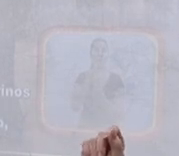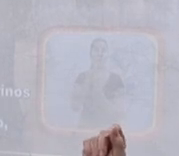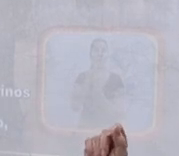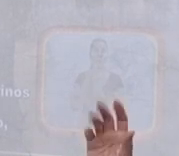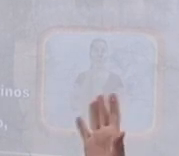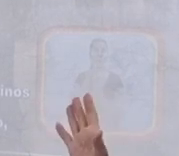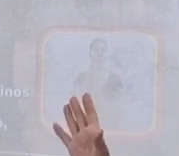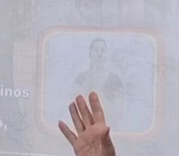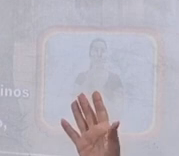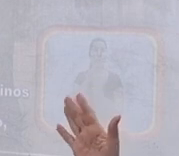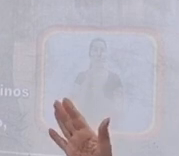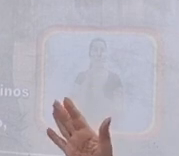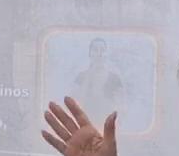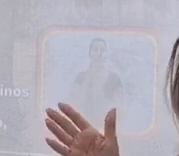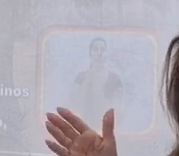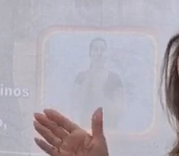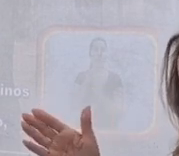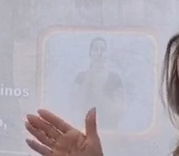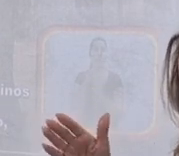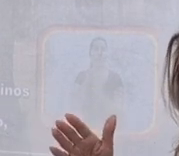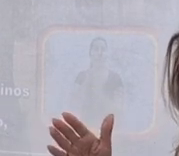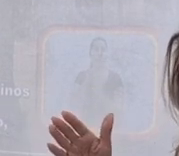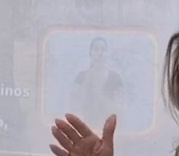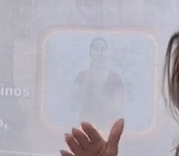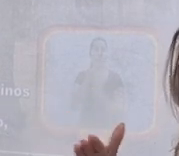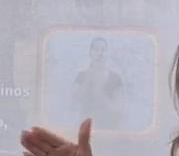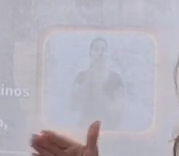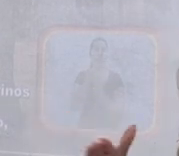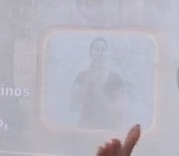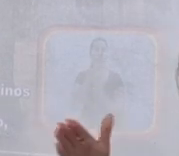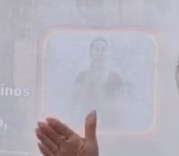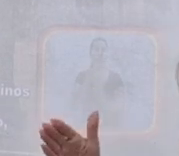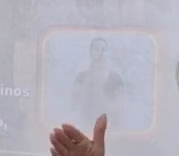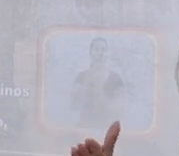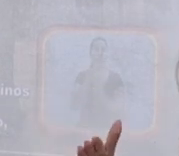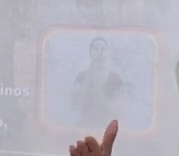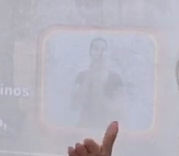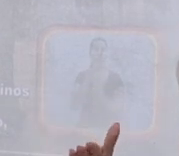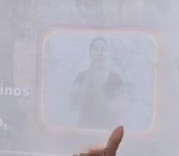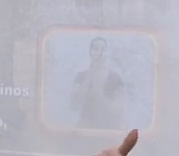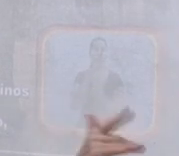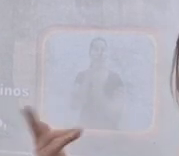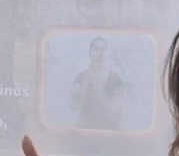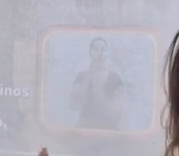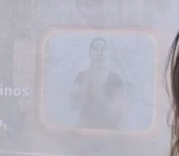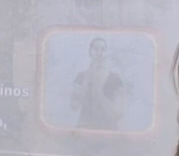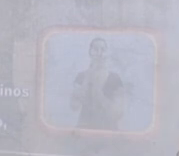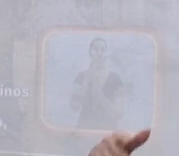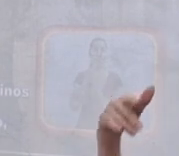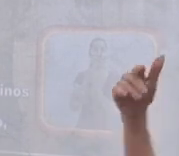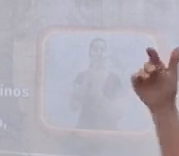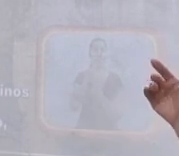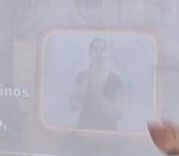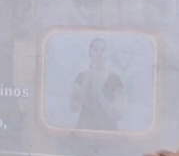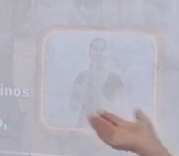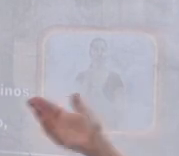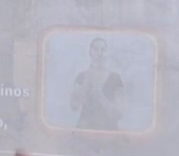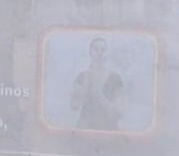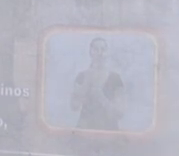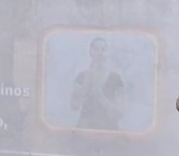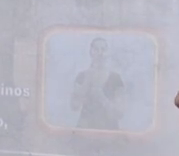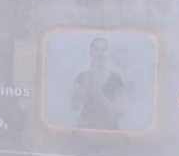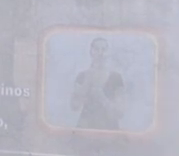espetáculo, que ele, durante 5 anos a gente dançou ele, viajamos para fora, a obra